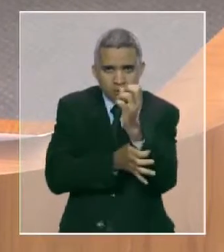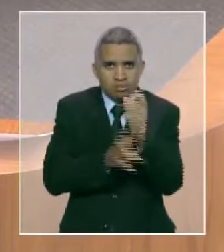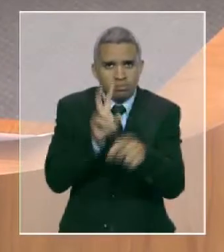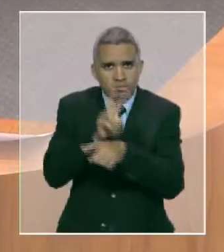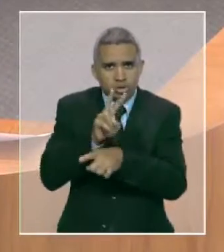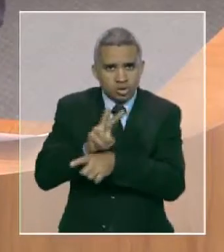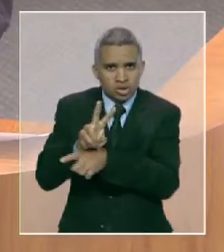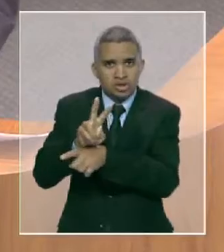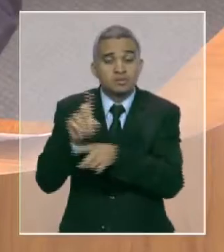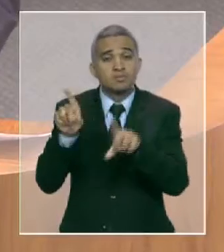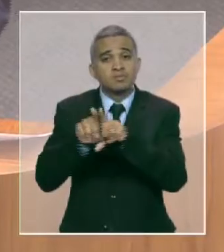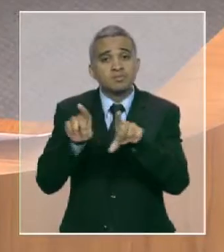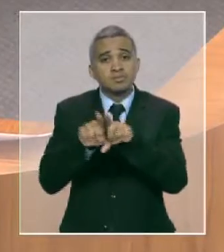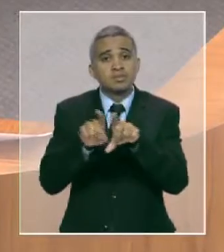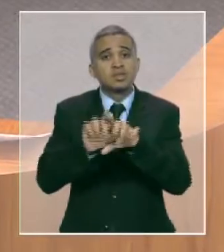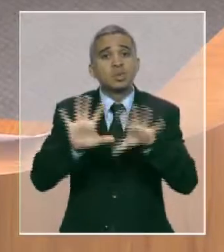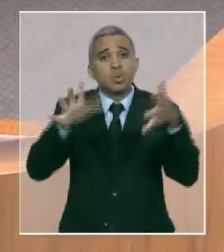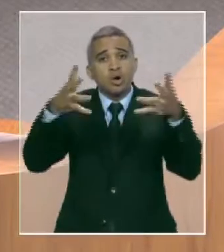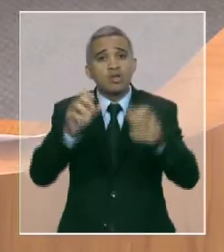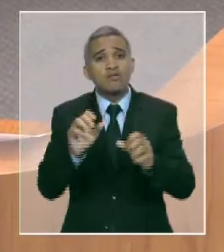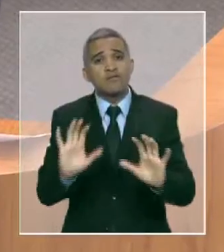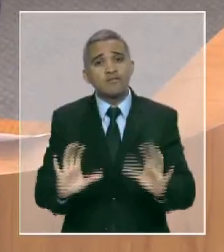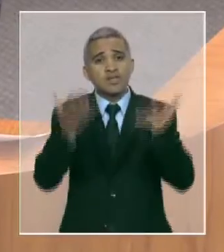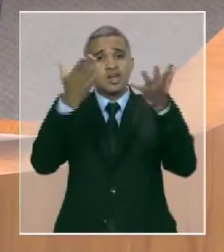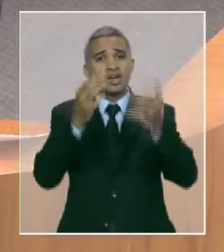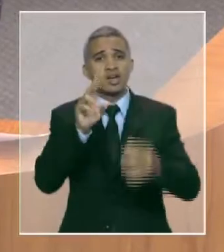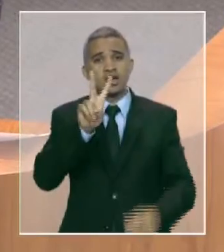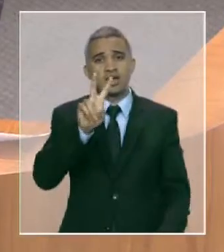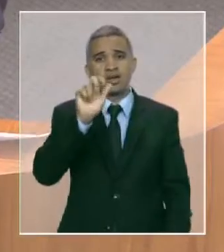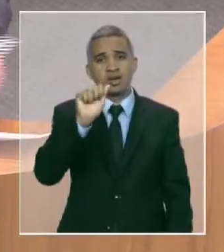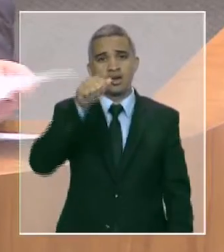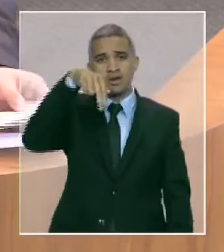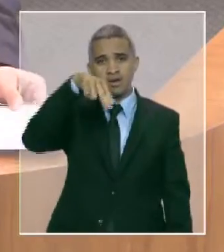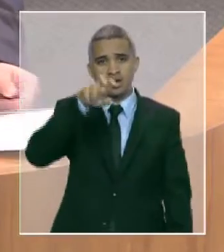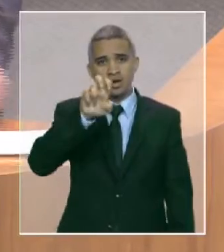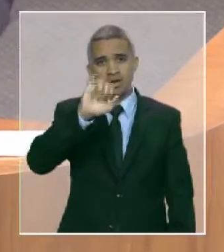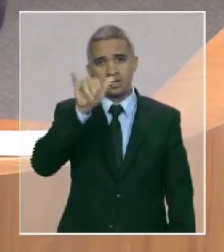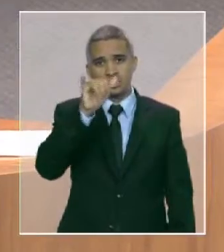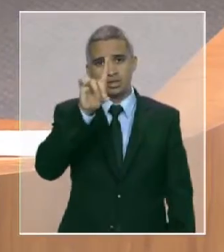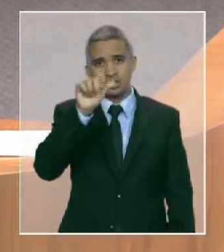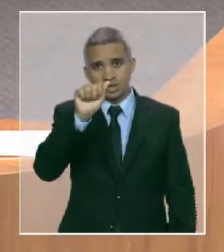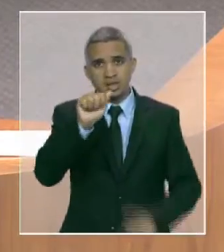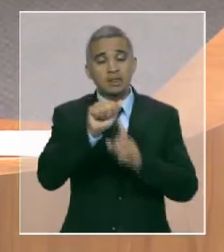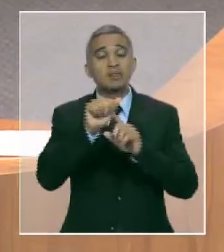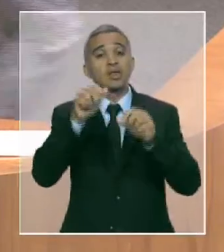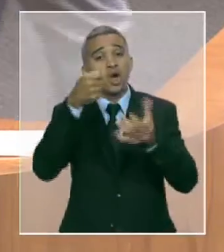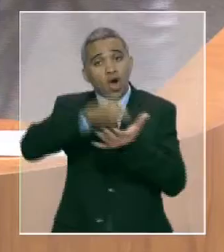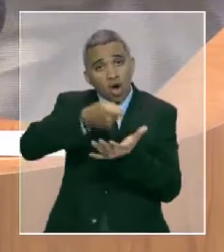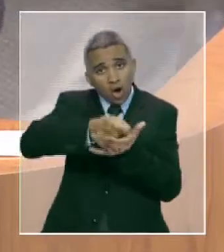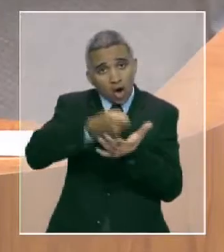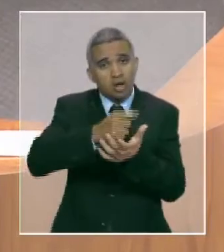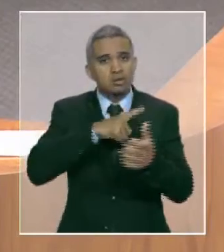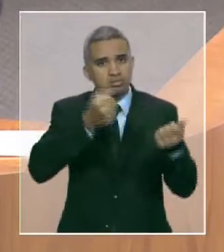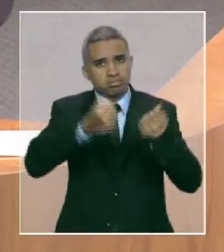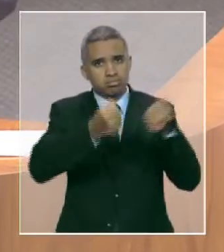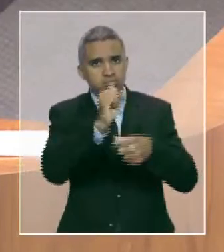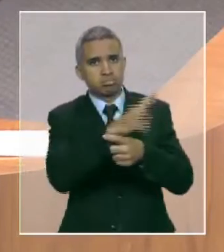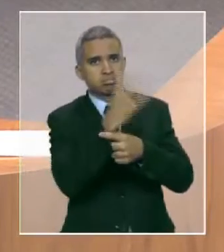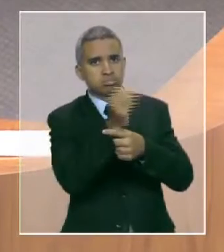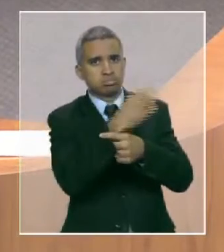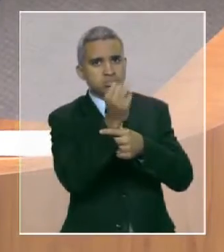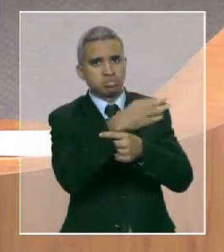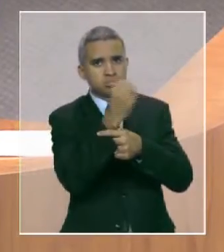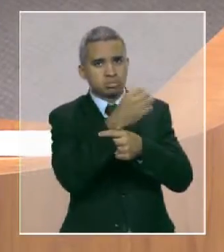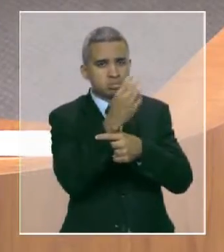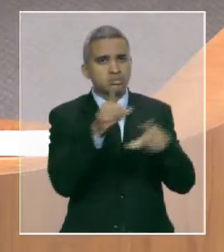de paramédicos de plantão com ambulância no local durante a realização das provas. Hoje, senhor presidente, até